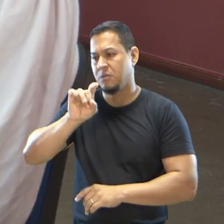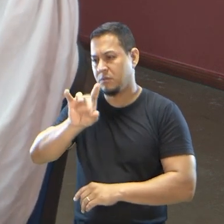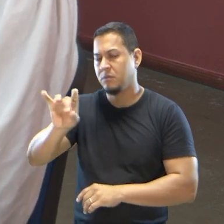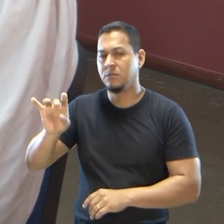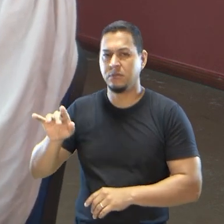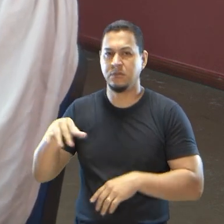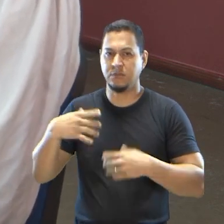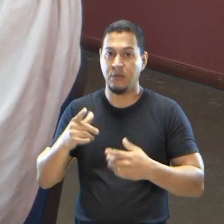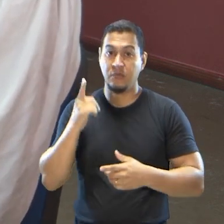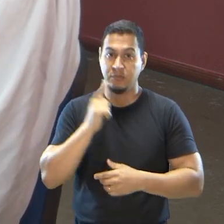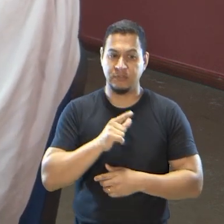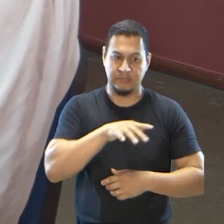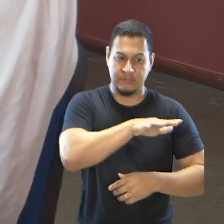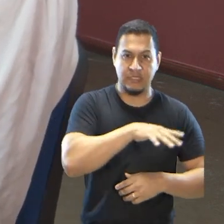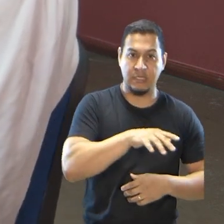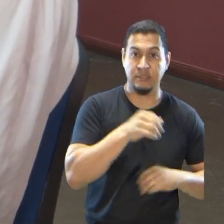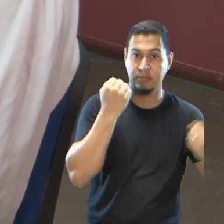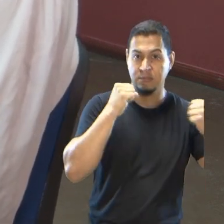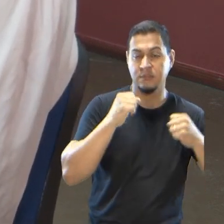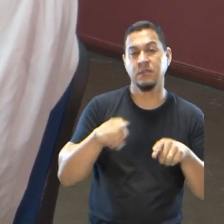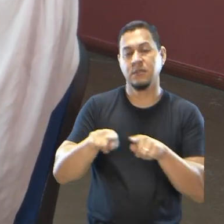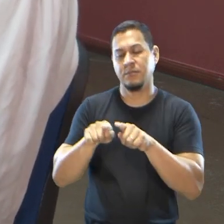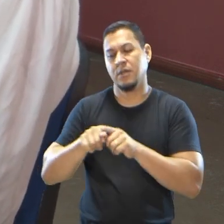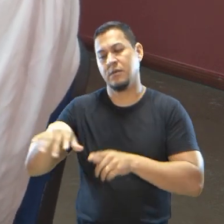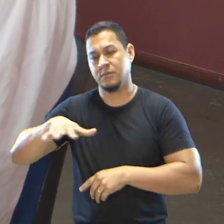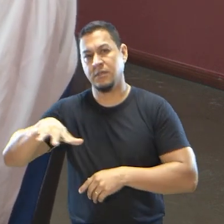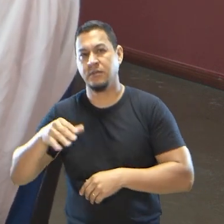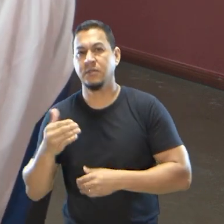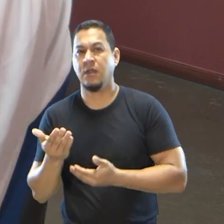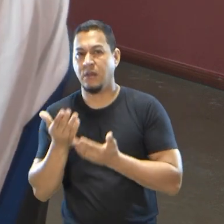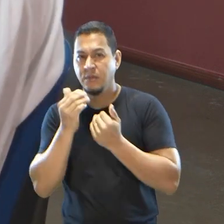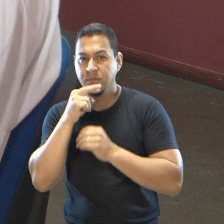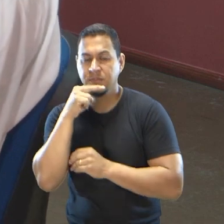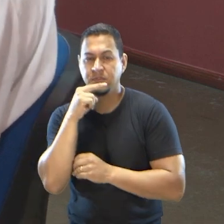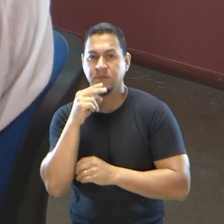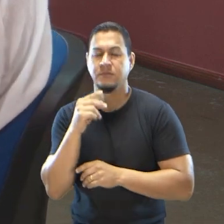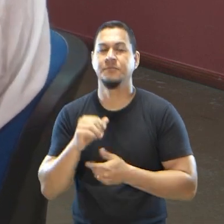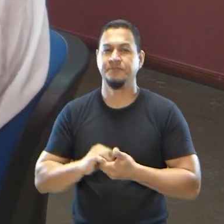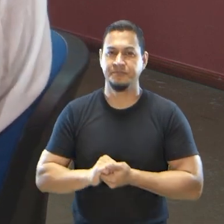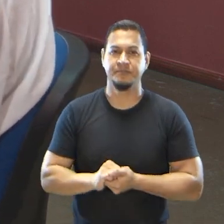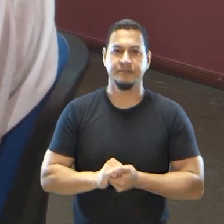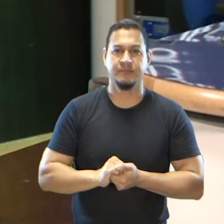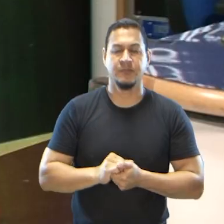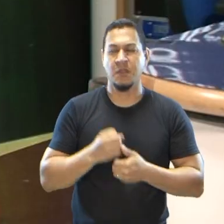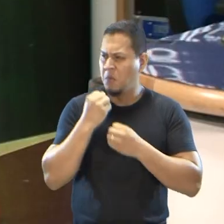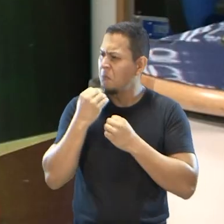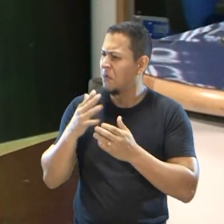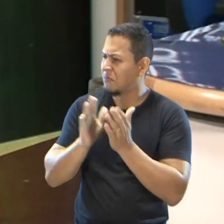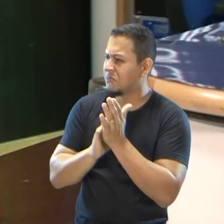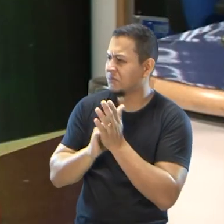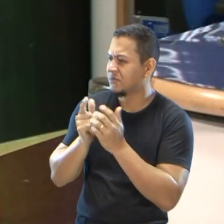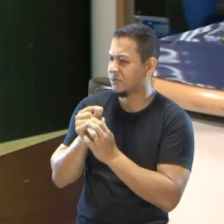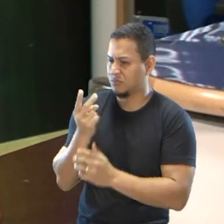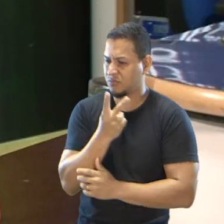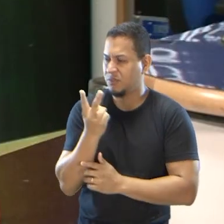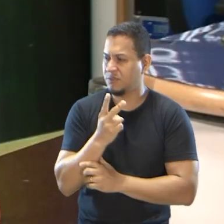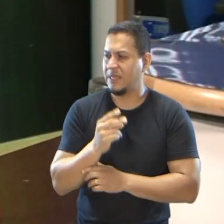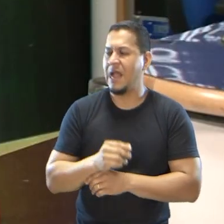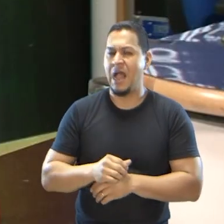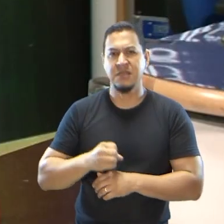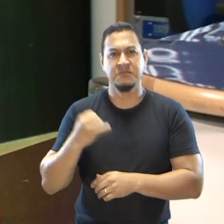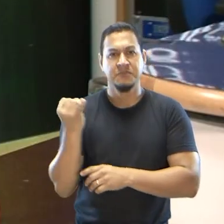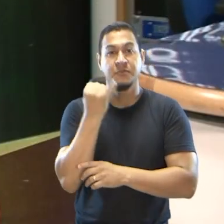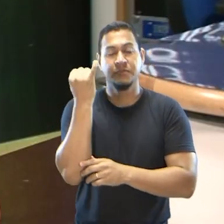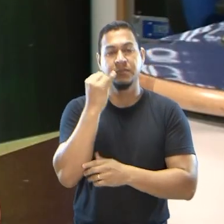abranger as minhas 2 áreas, tanto como educação física, tanto como nutricionista, futura nutricionista. Muito bom, né? São 2 áreas